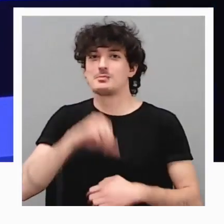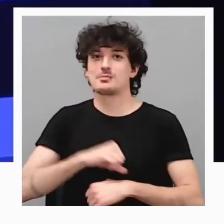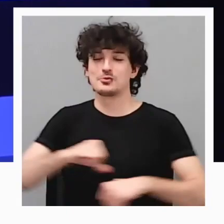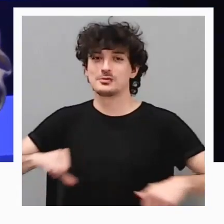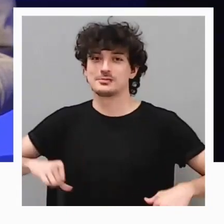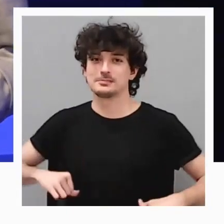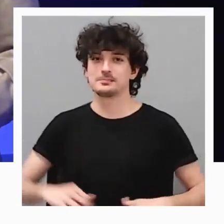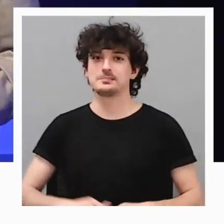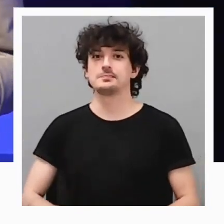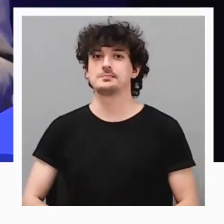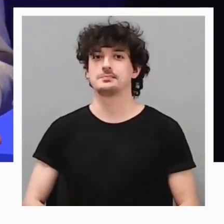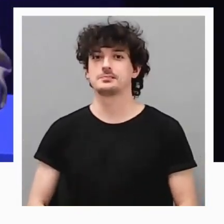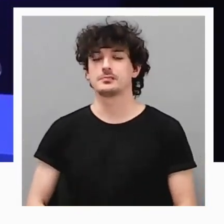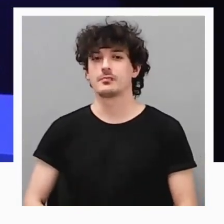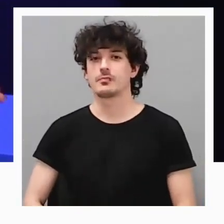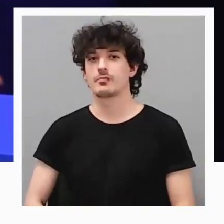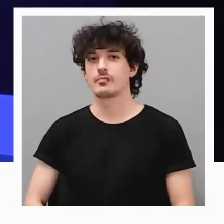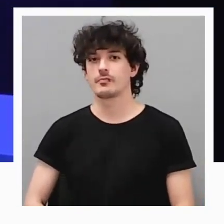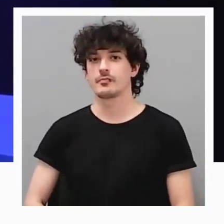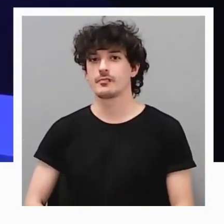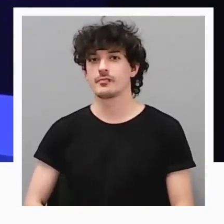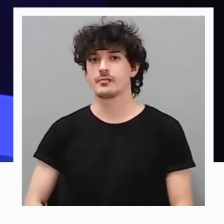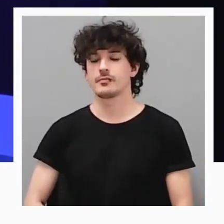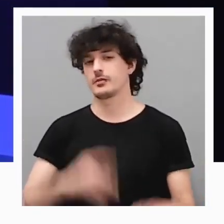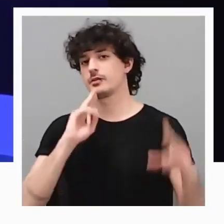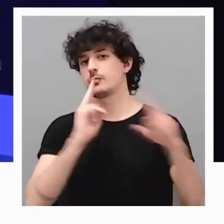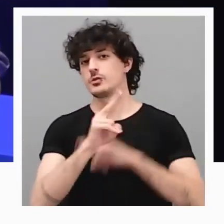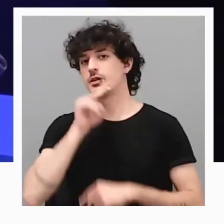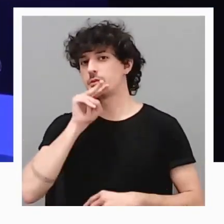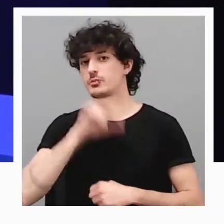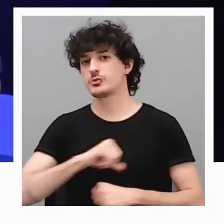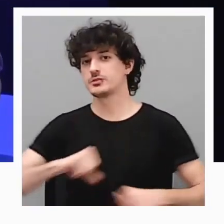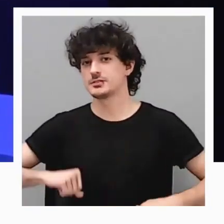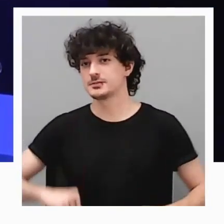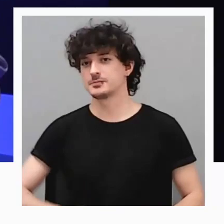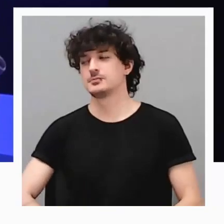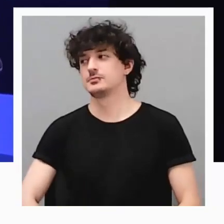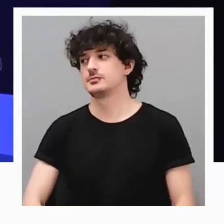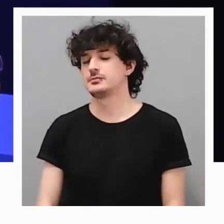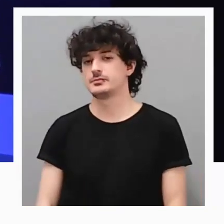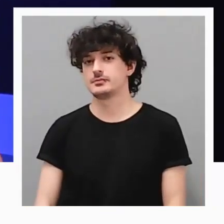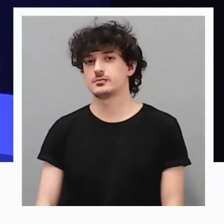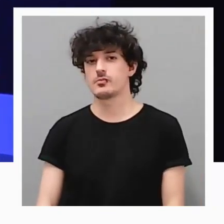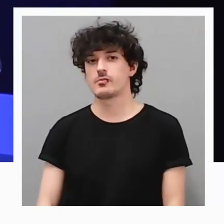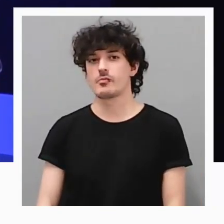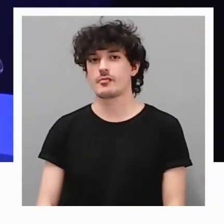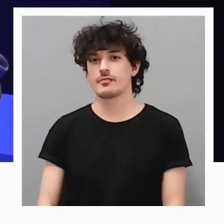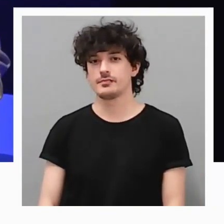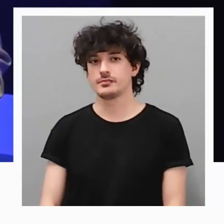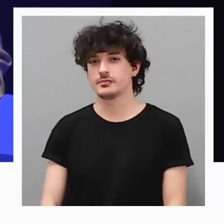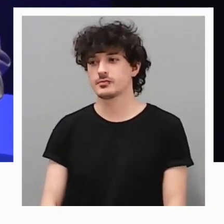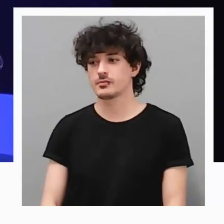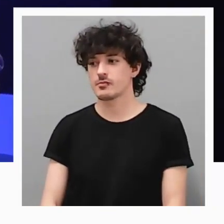projeto? Sim, neste momento, por exemplo, na área de Alzheimer, nós temos então, como eu estava a dizer, várias aplicações, mas na área de Alzheimer nós temos um estudo nacional a